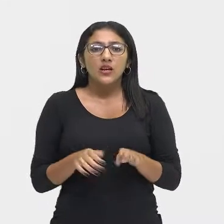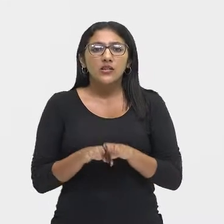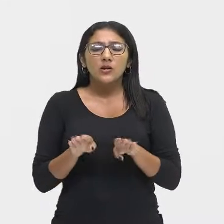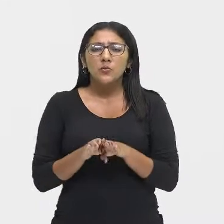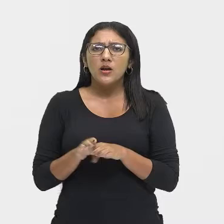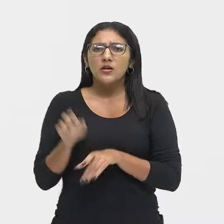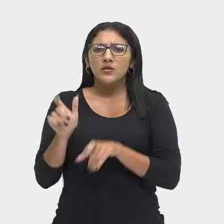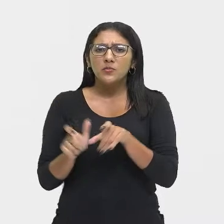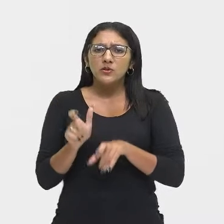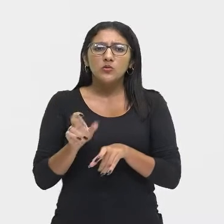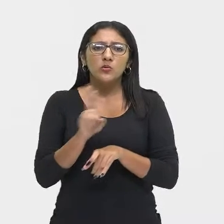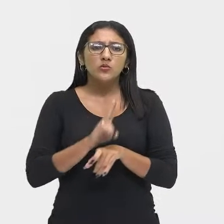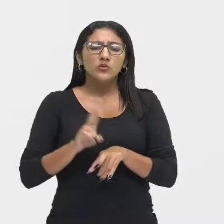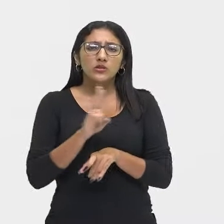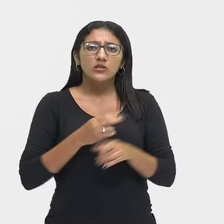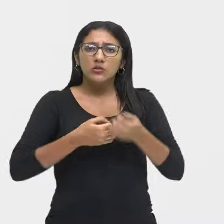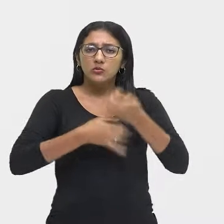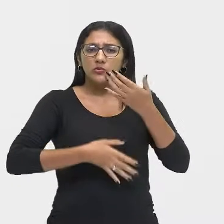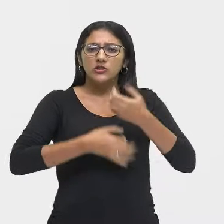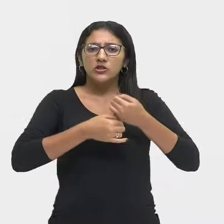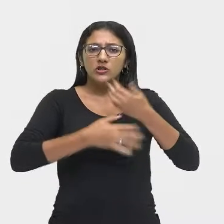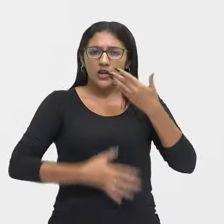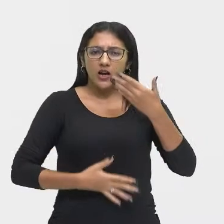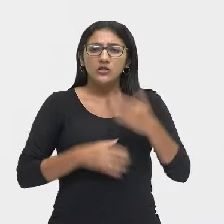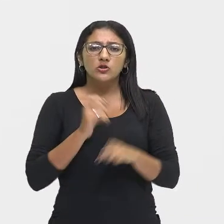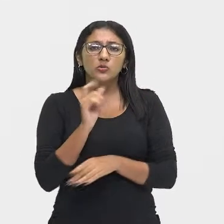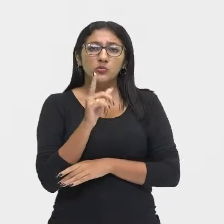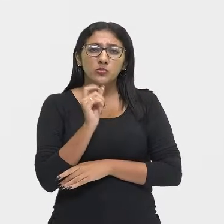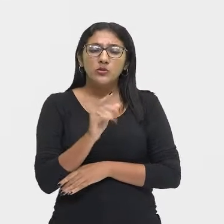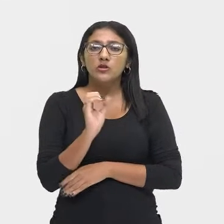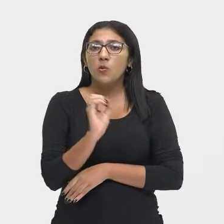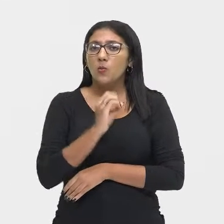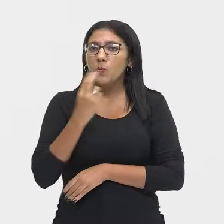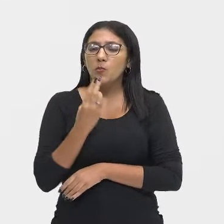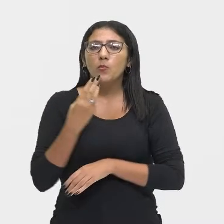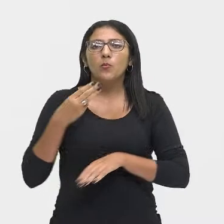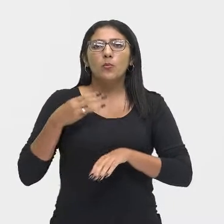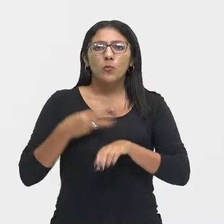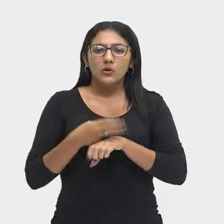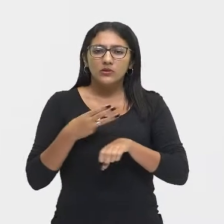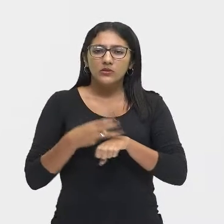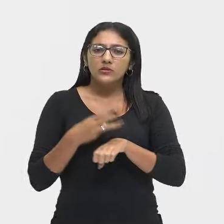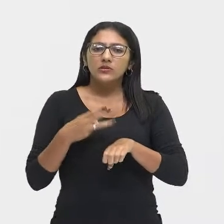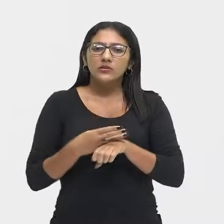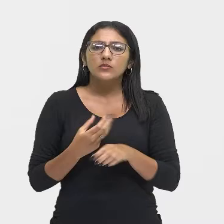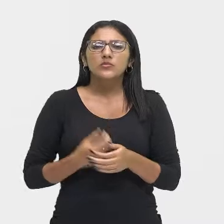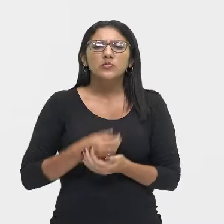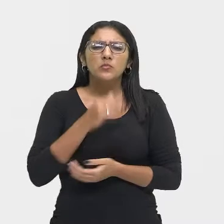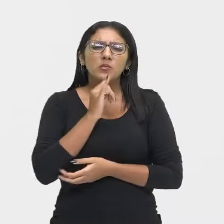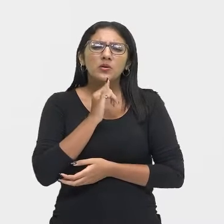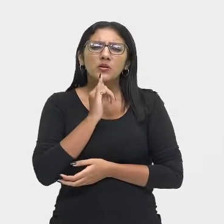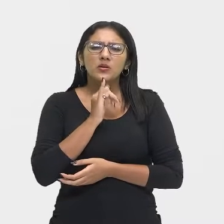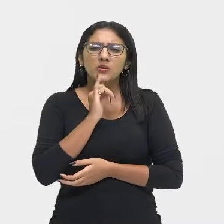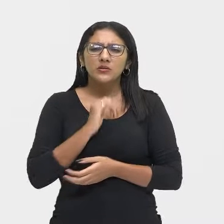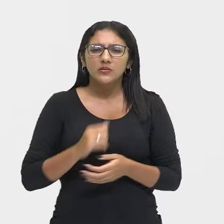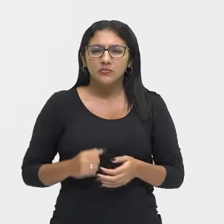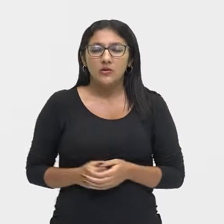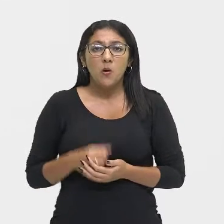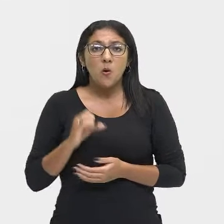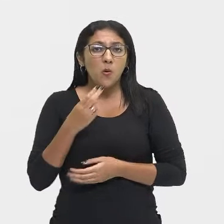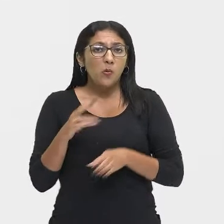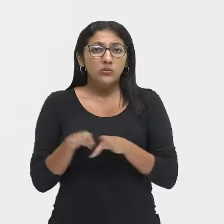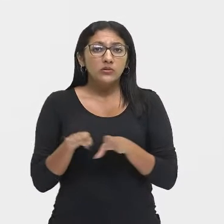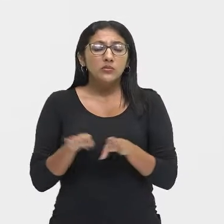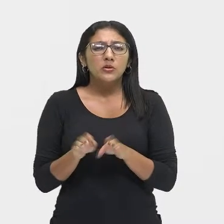comentaristas usando um chat via Twitter ou WhatsApp, por exemplo, até participando